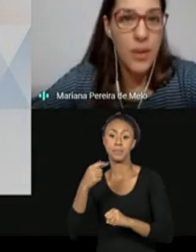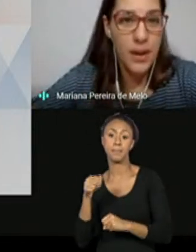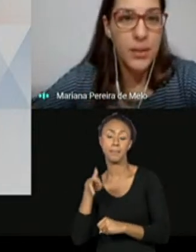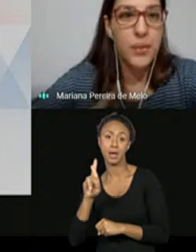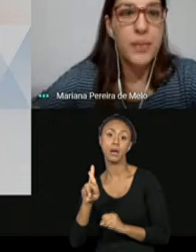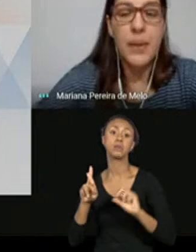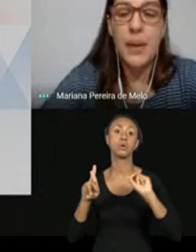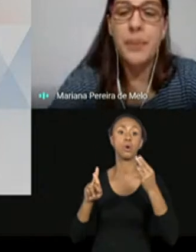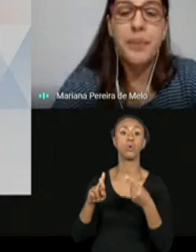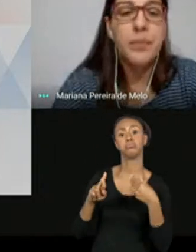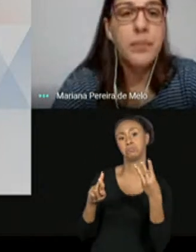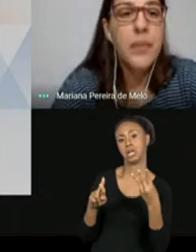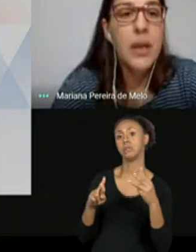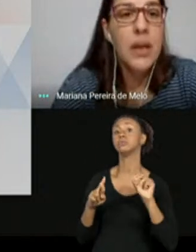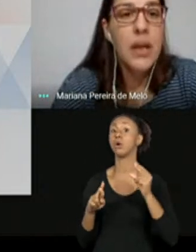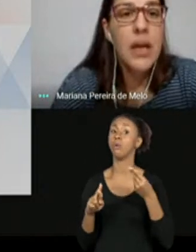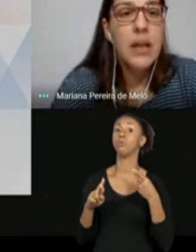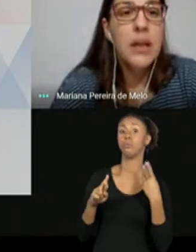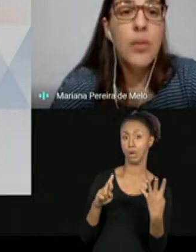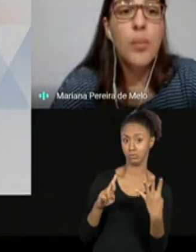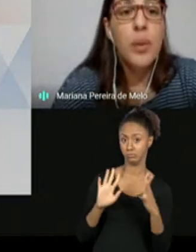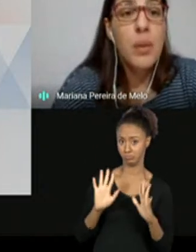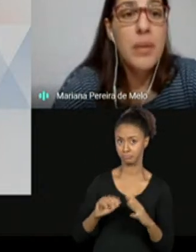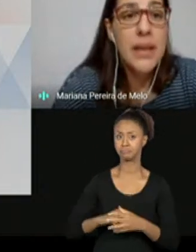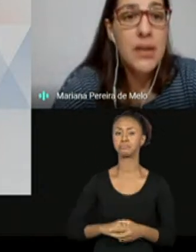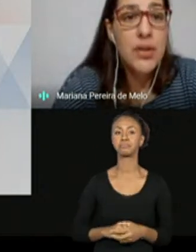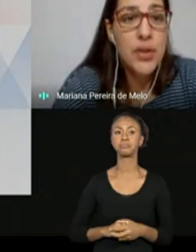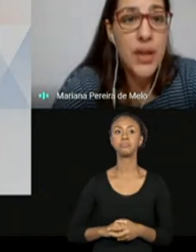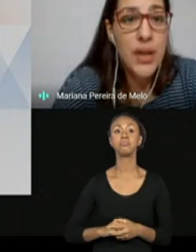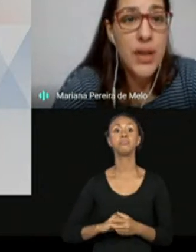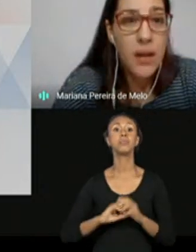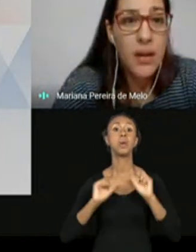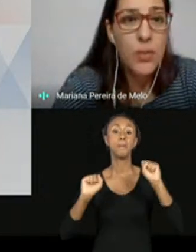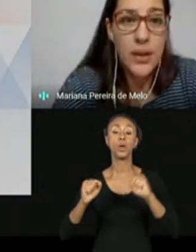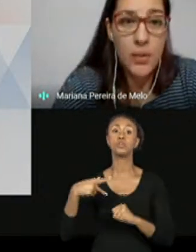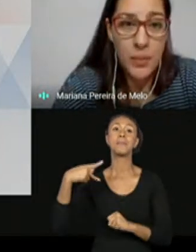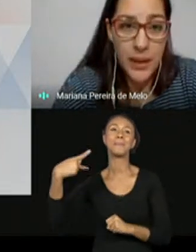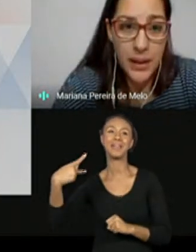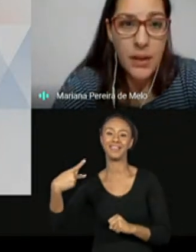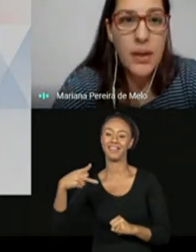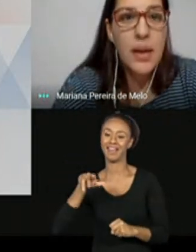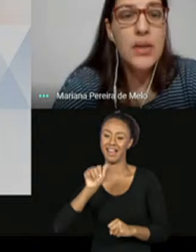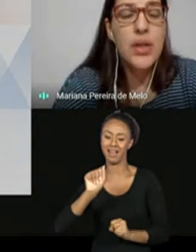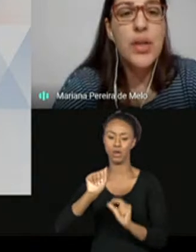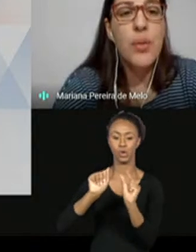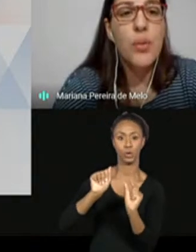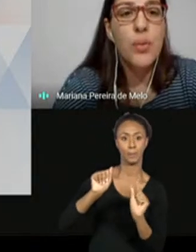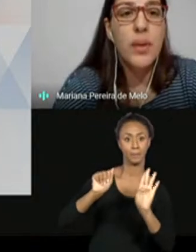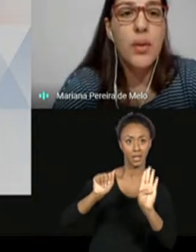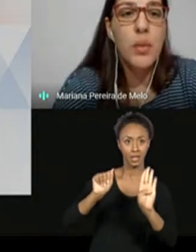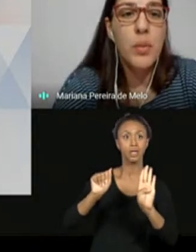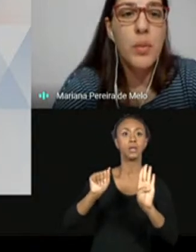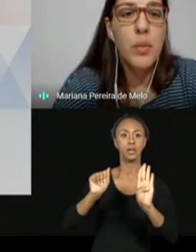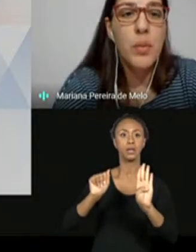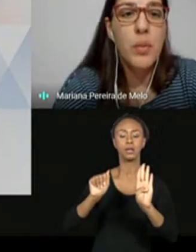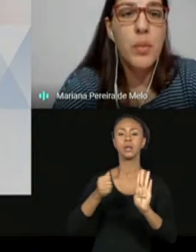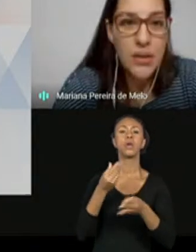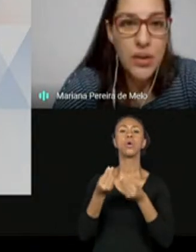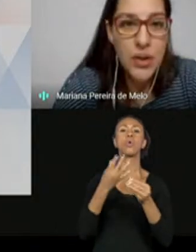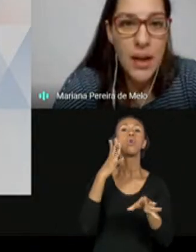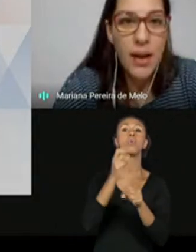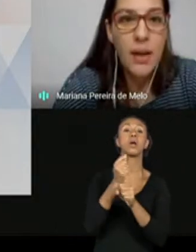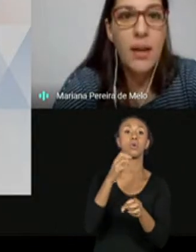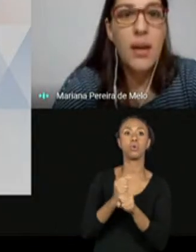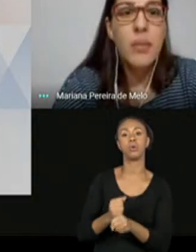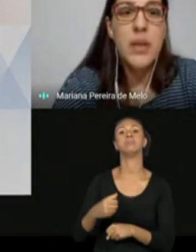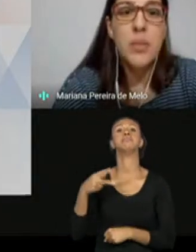3 ou 4. Tá? Então, probabilidade de A união B, a gente calcula como a probabilidade